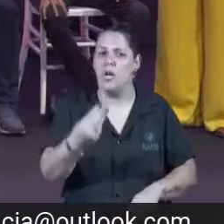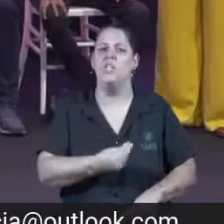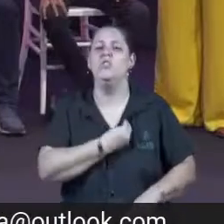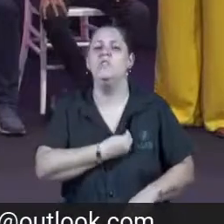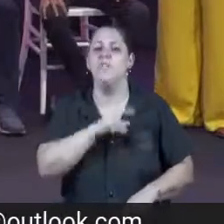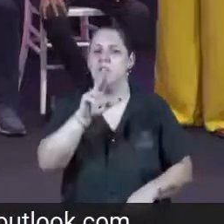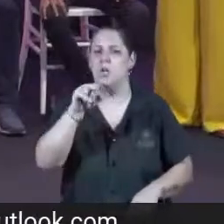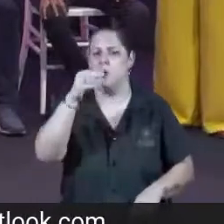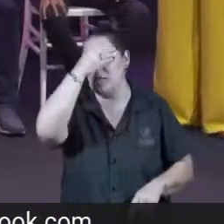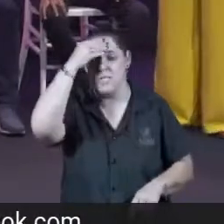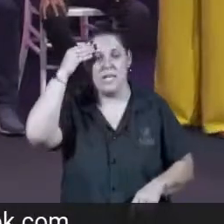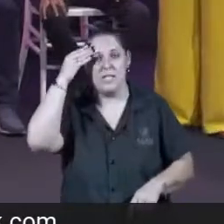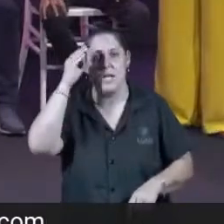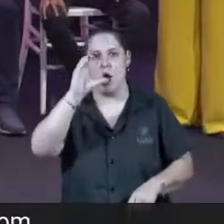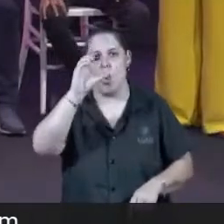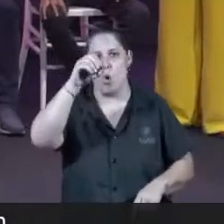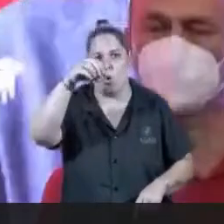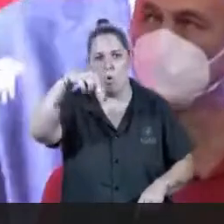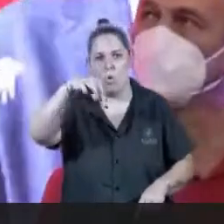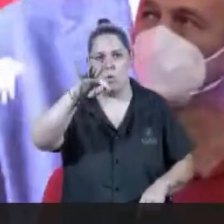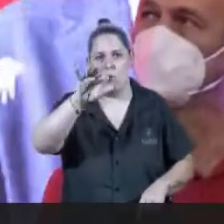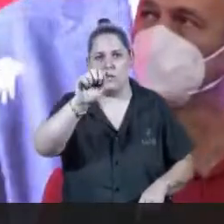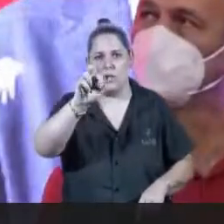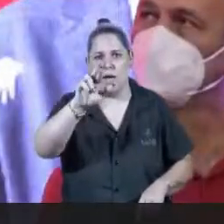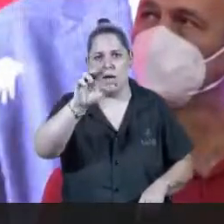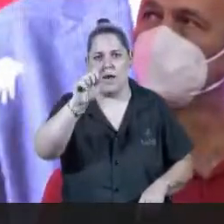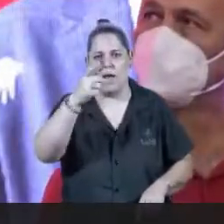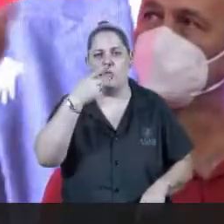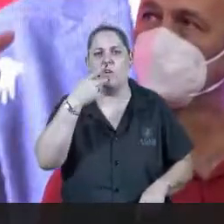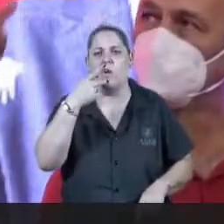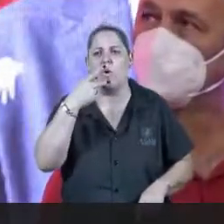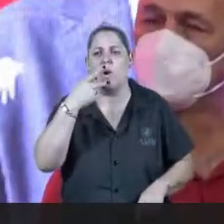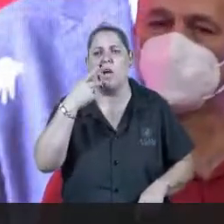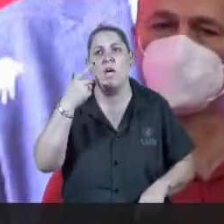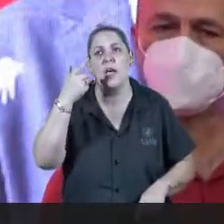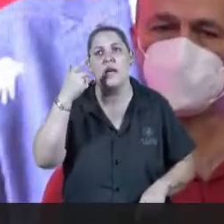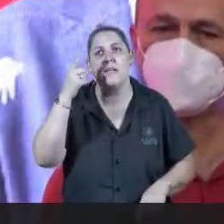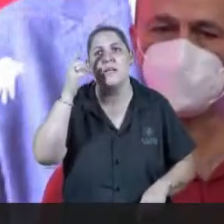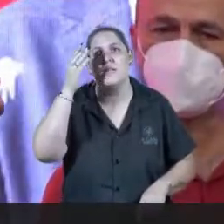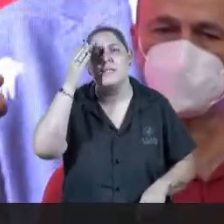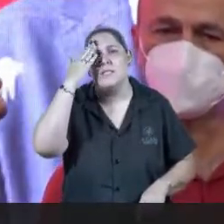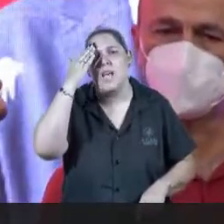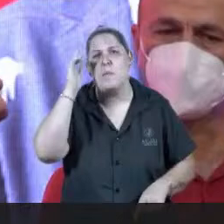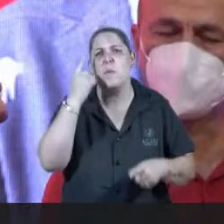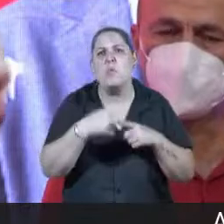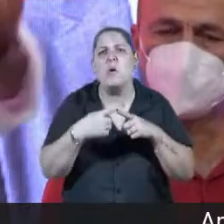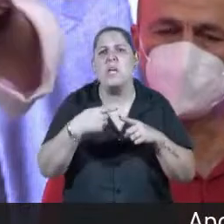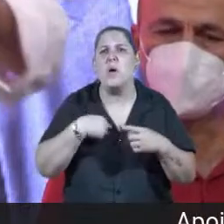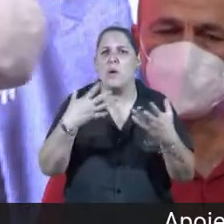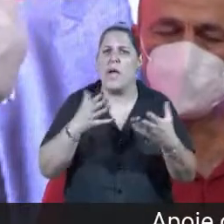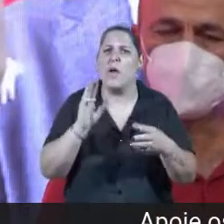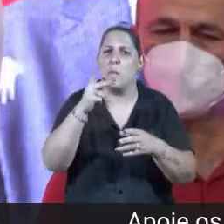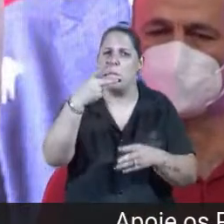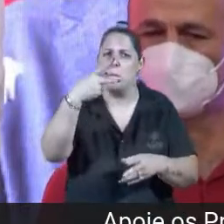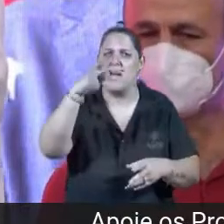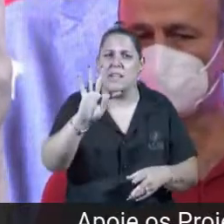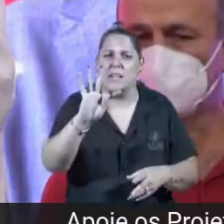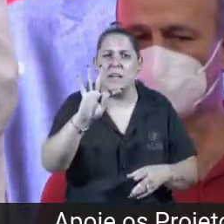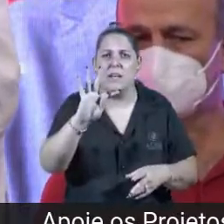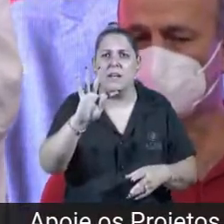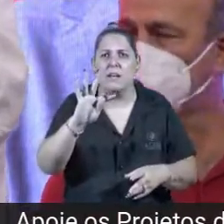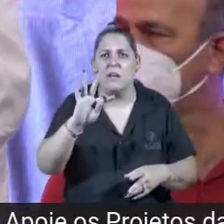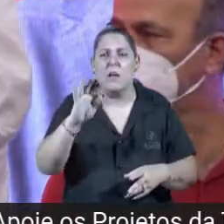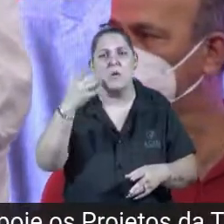esquecer que você sempre disse: sabe por que eu quero ir para o PT? Eu não sei se eu vou ganhar ou perder eleitoralmente, porque o PT é minha